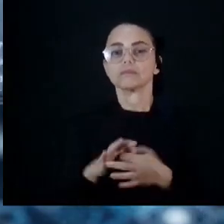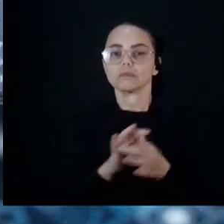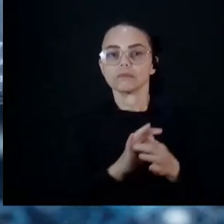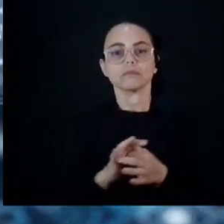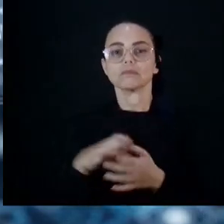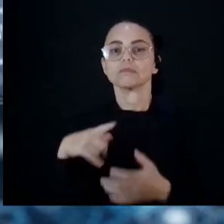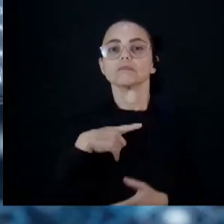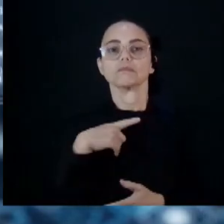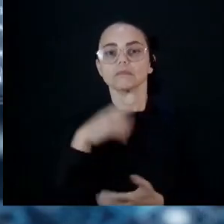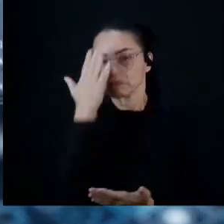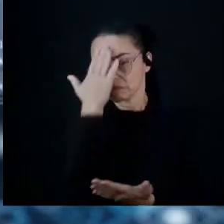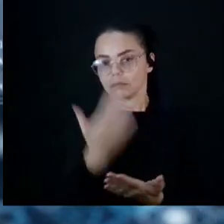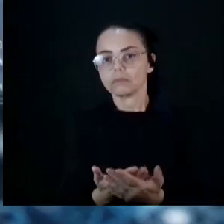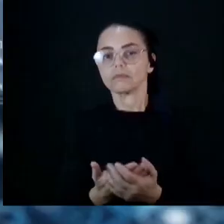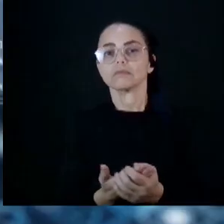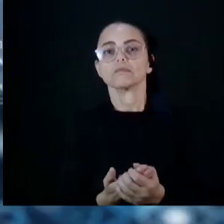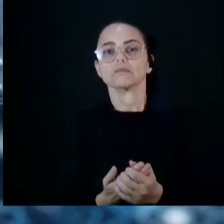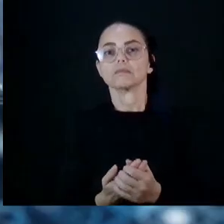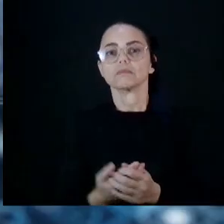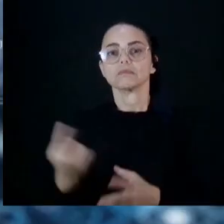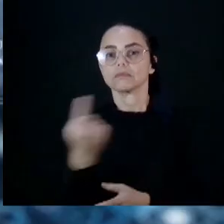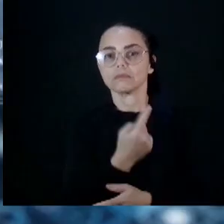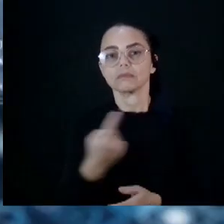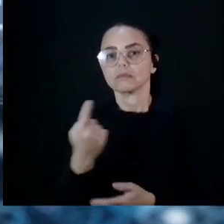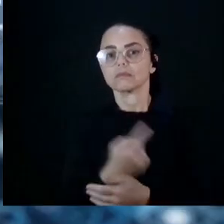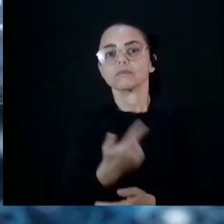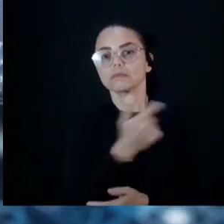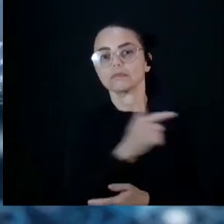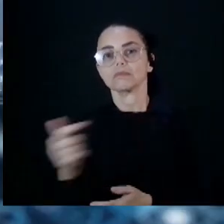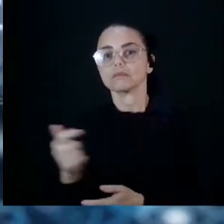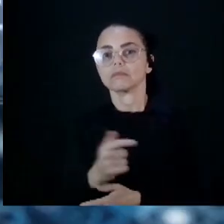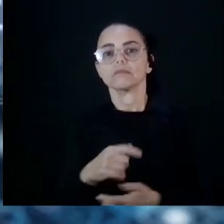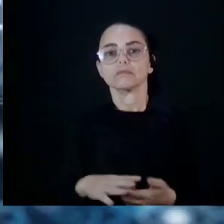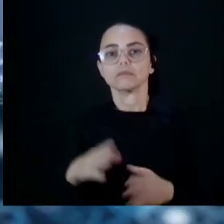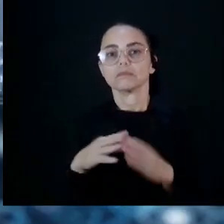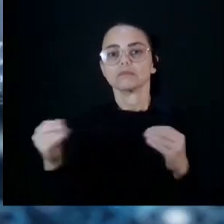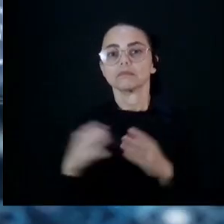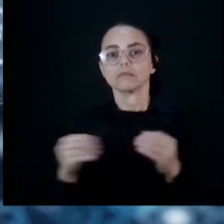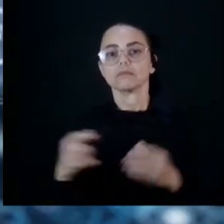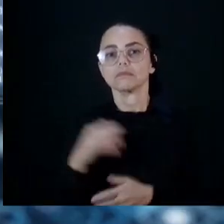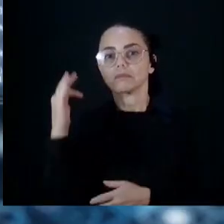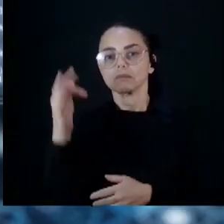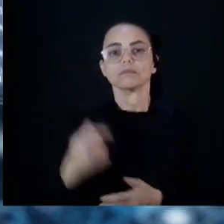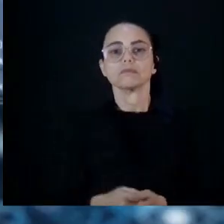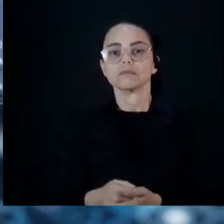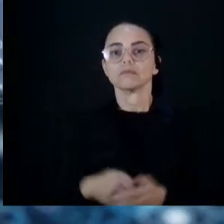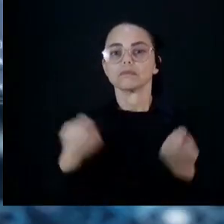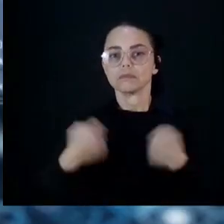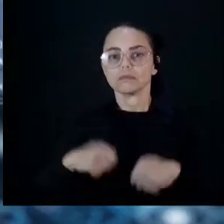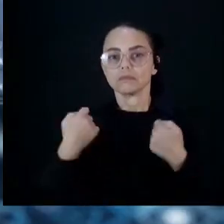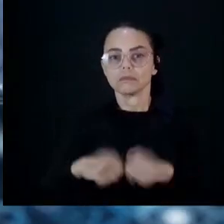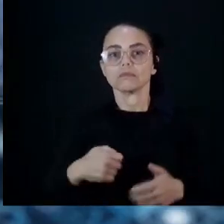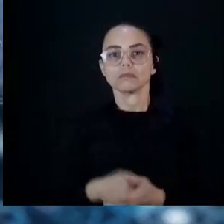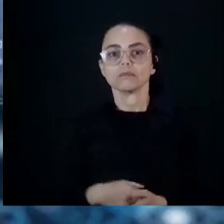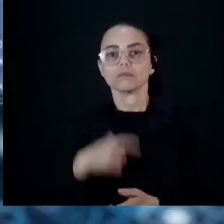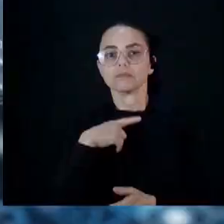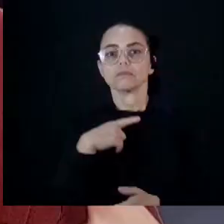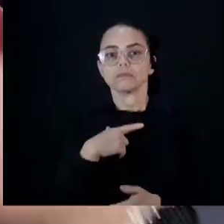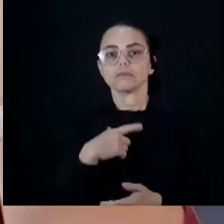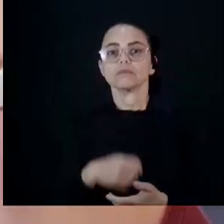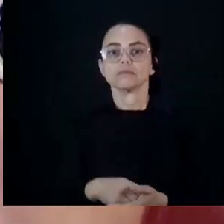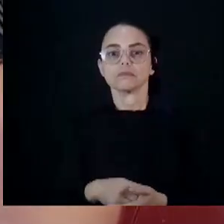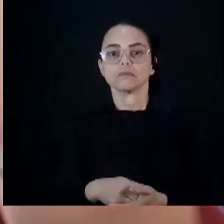que a gente não tem como escapar desse futuro, mas precisamos ter espaço